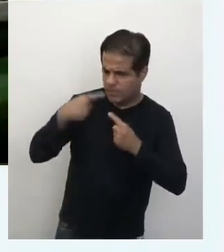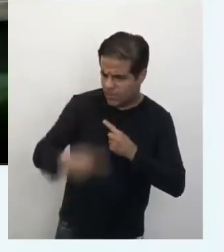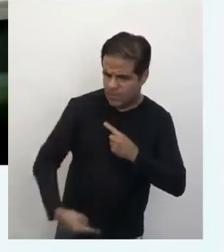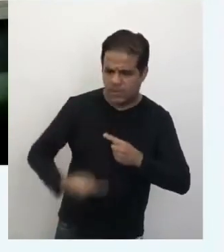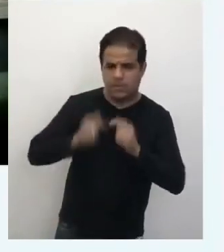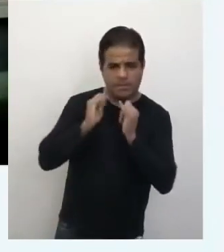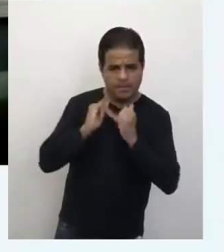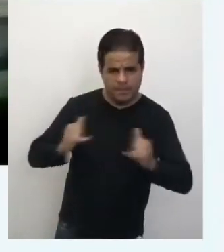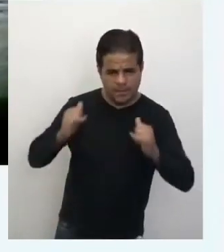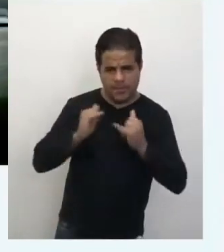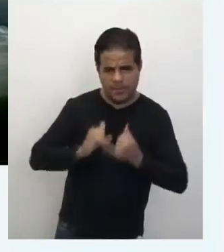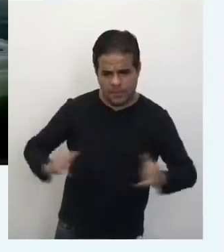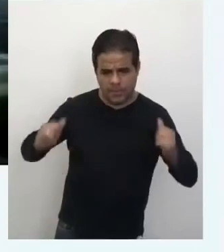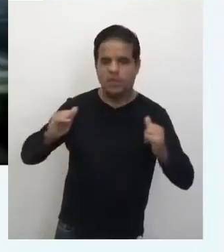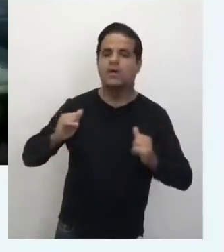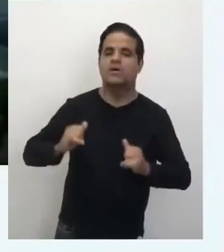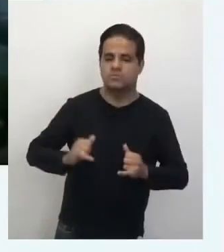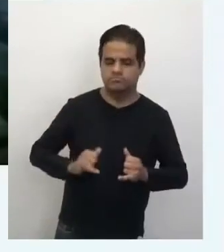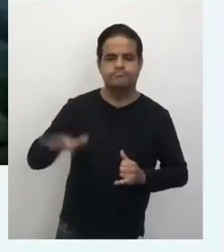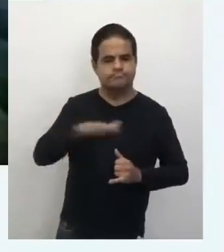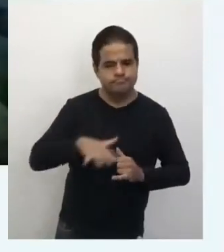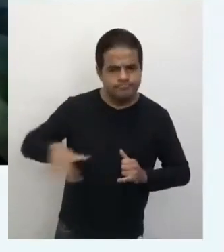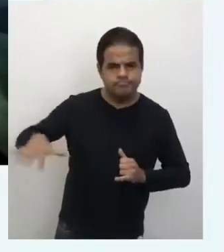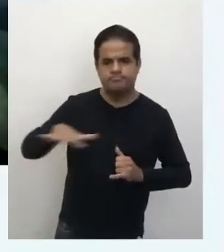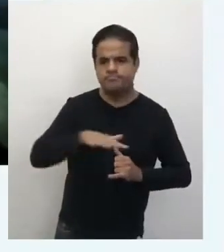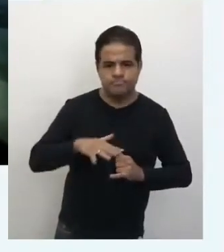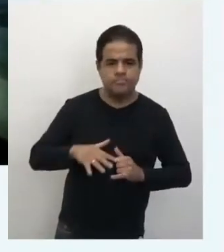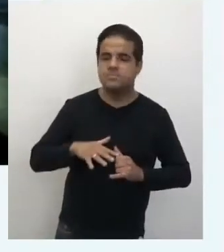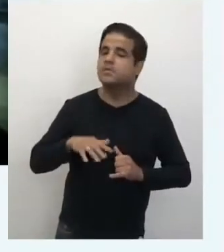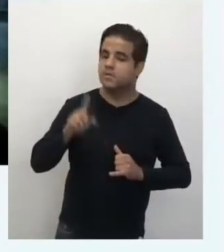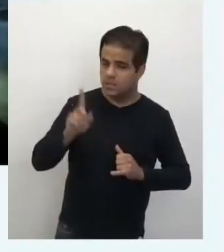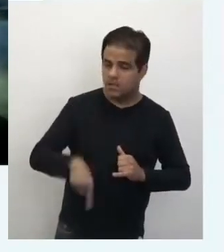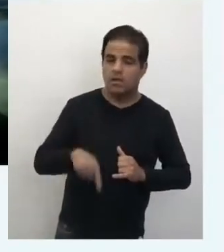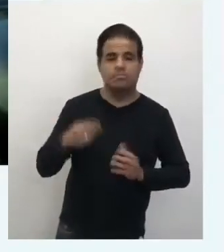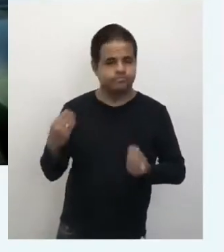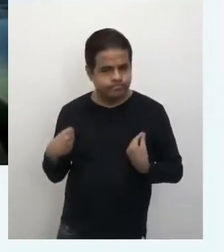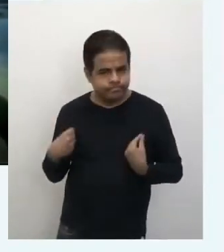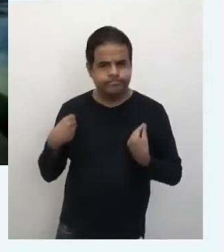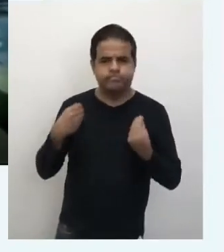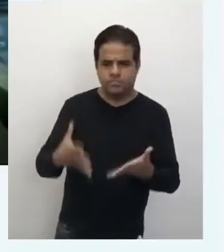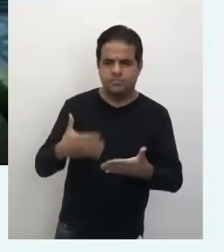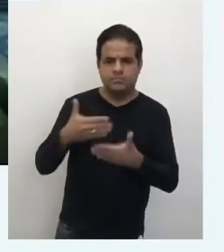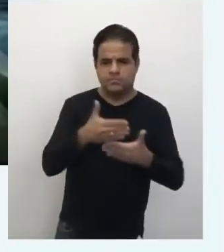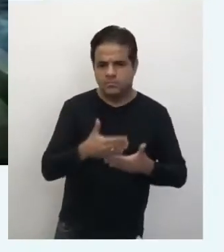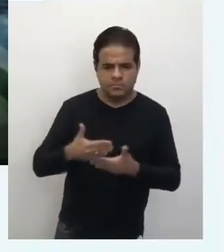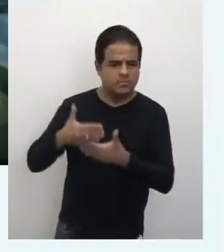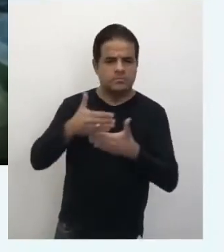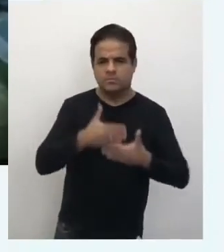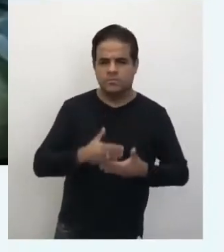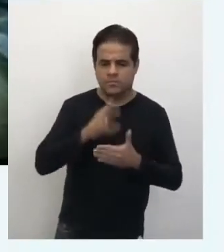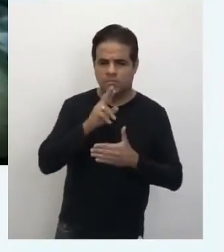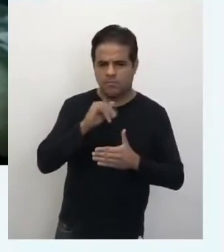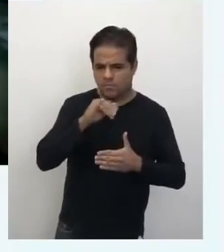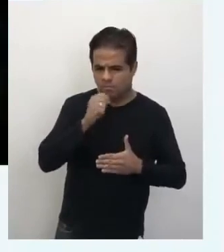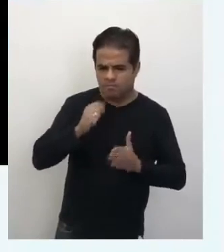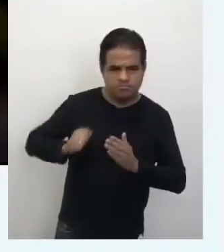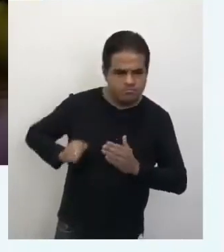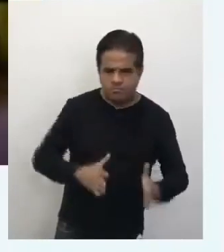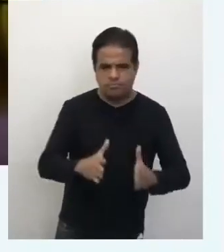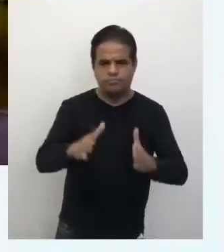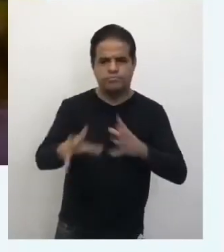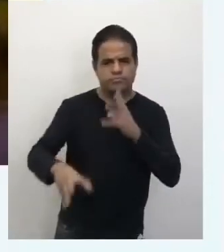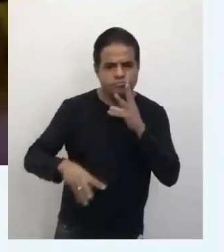usina. Outras 6 turbinas horizontais, menos eficientes, serão instaladas na barragem para aproveitar o curso do rio de maneira